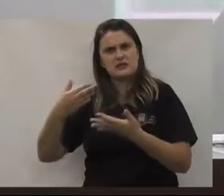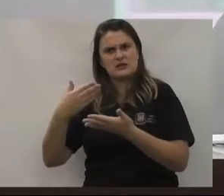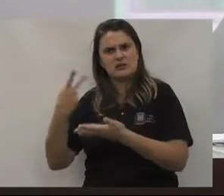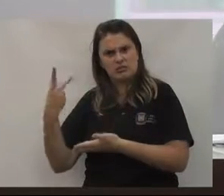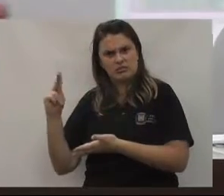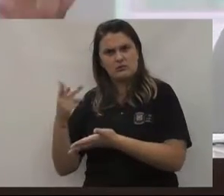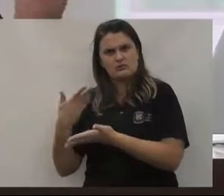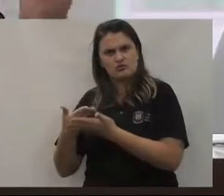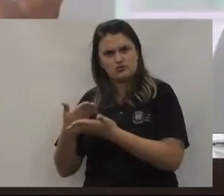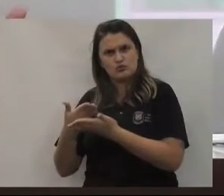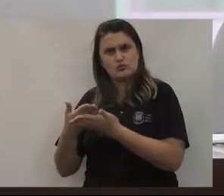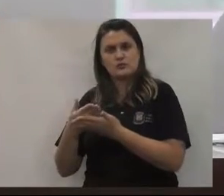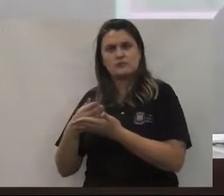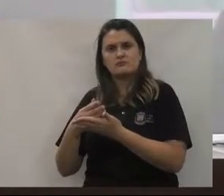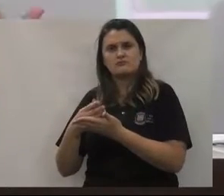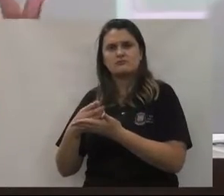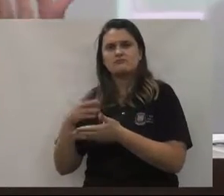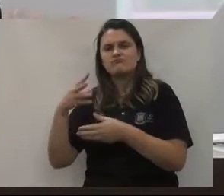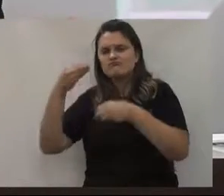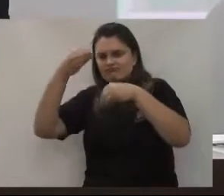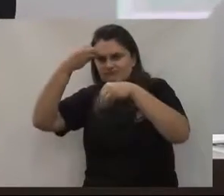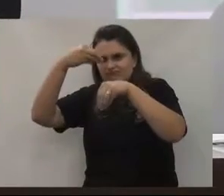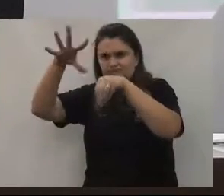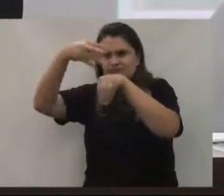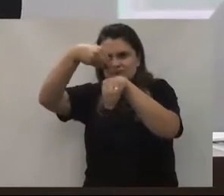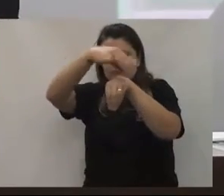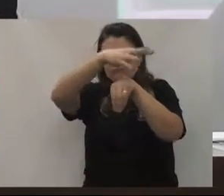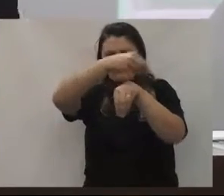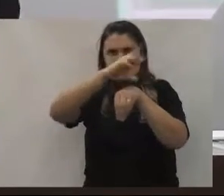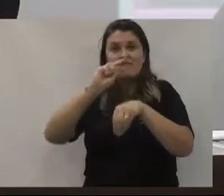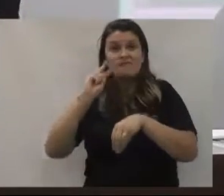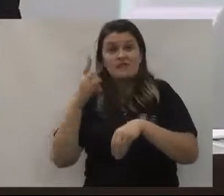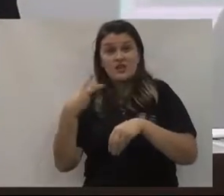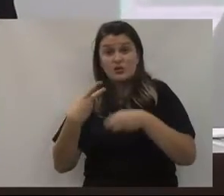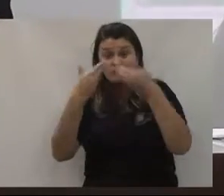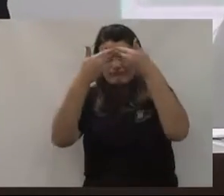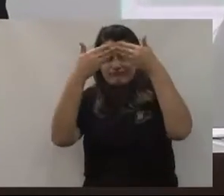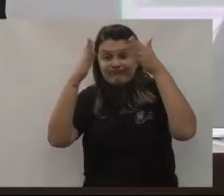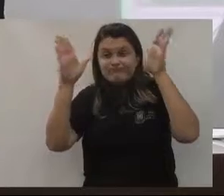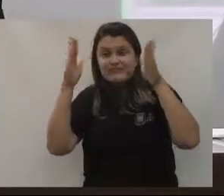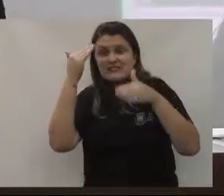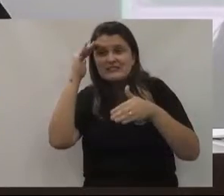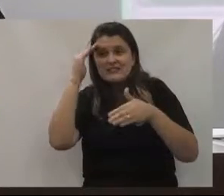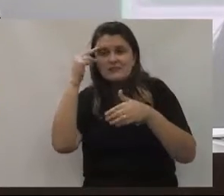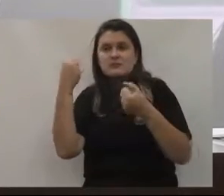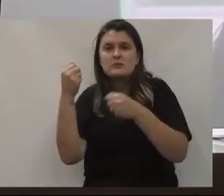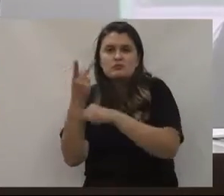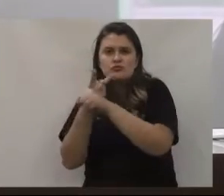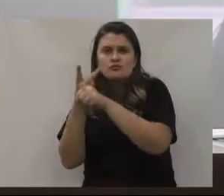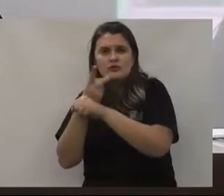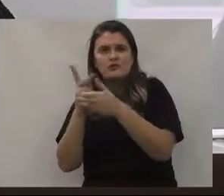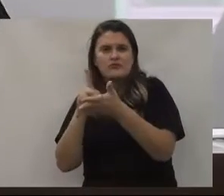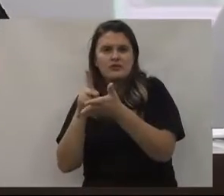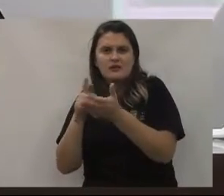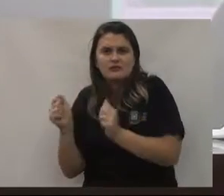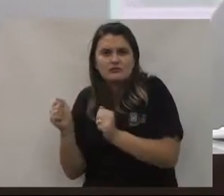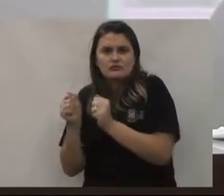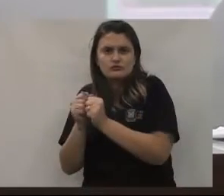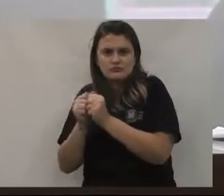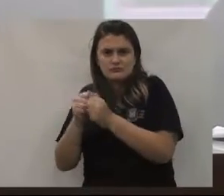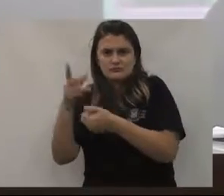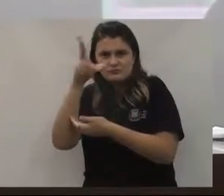né, para conhecimento e realmente para cada um dos senhores vereadores procurar realmente estar junto